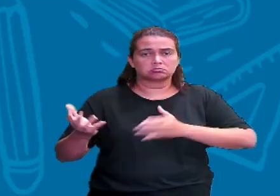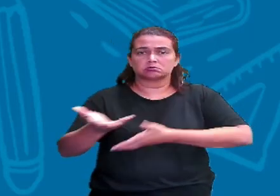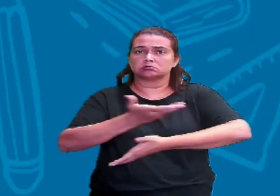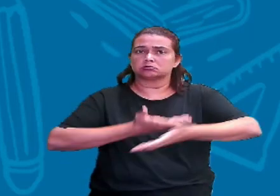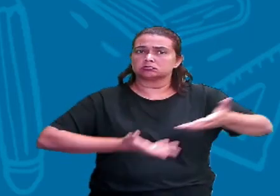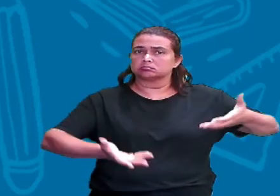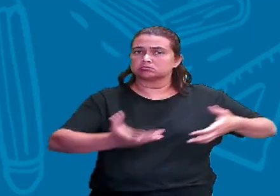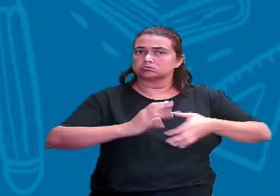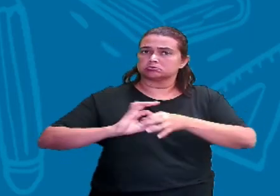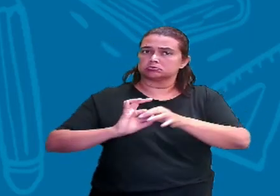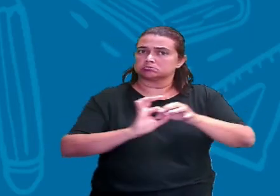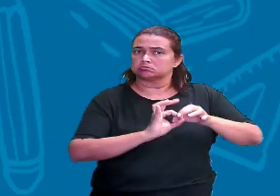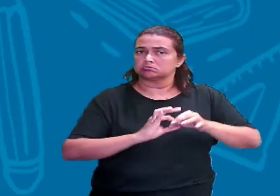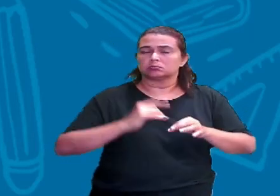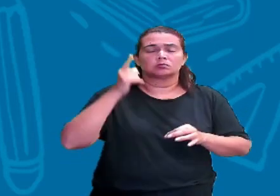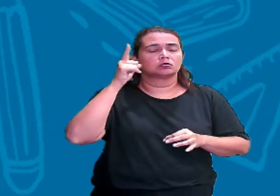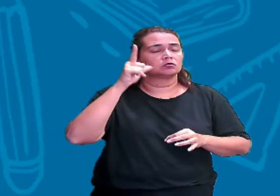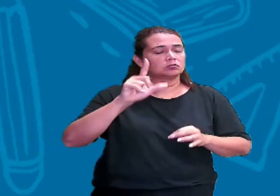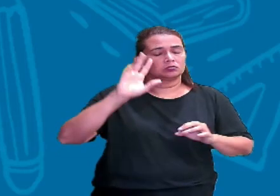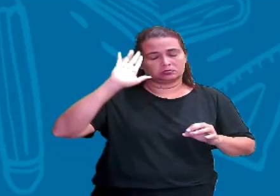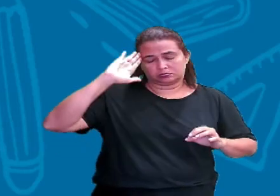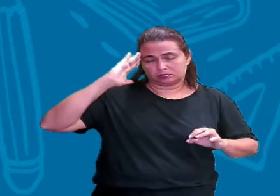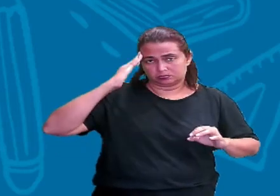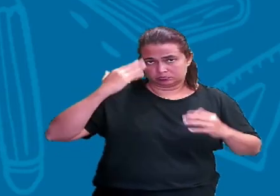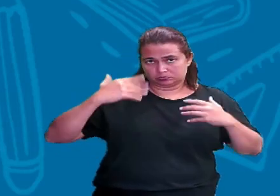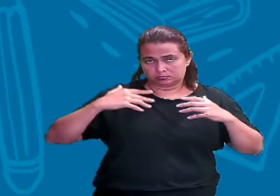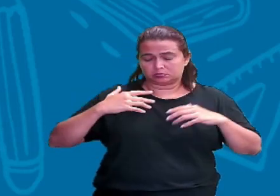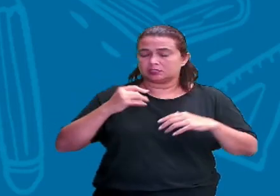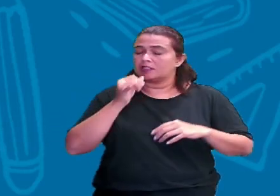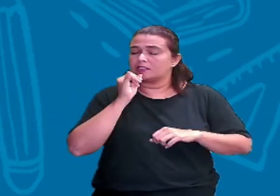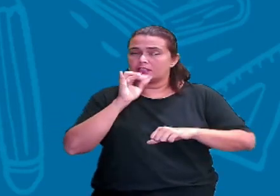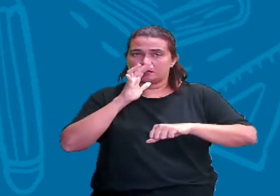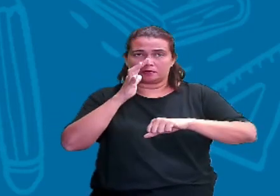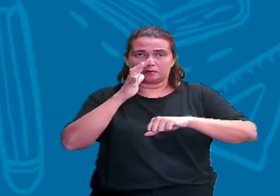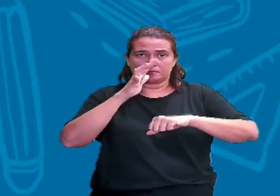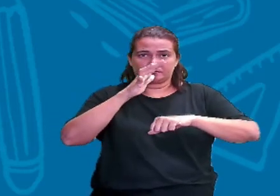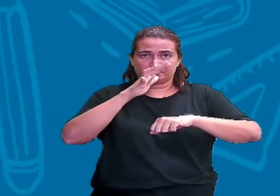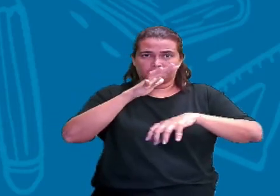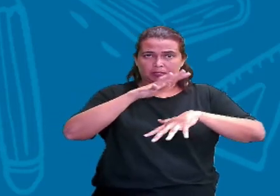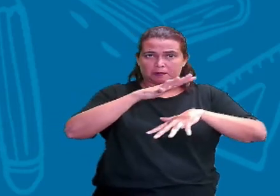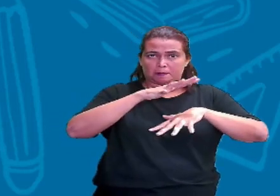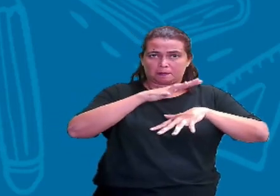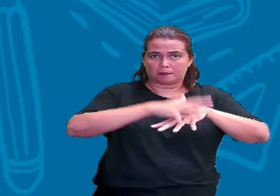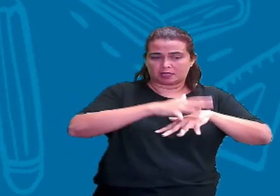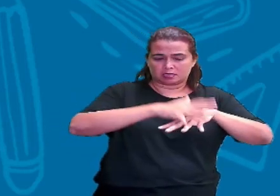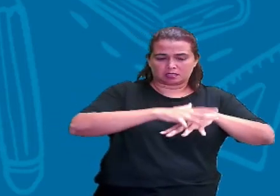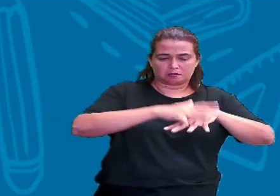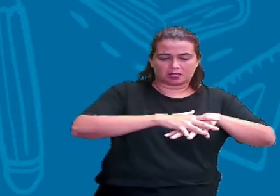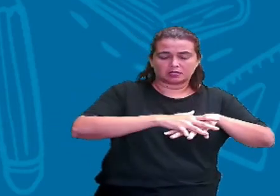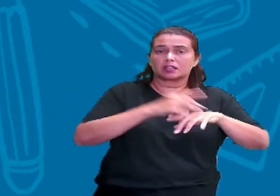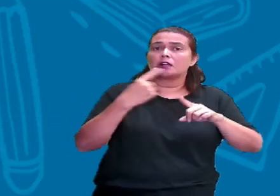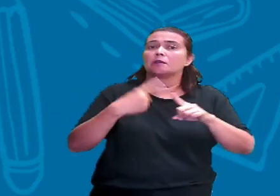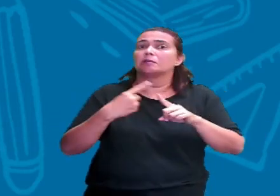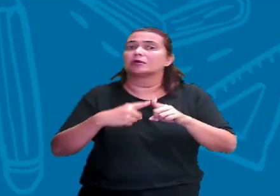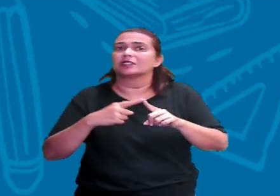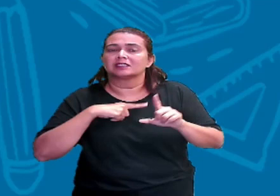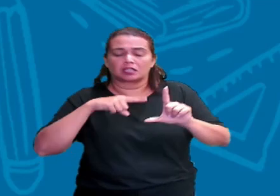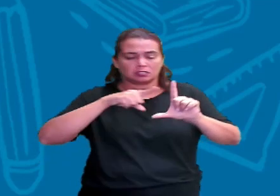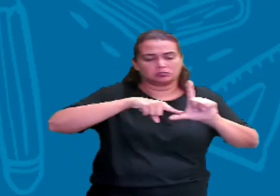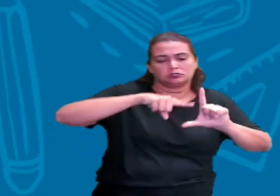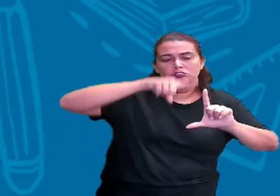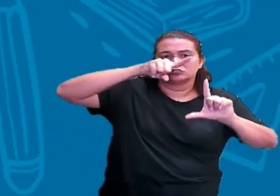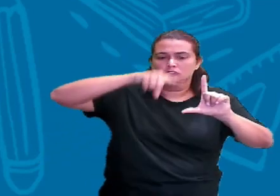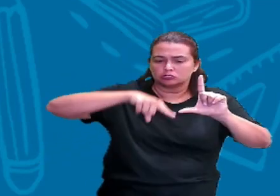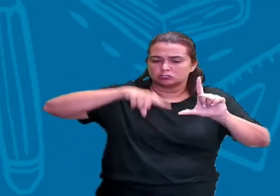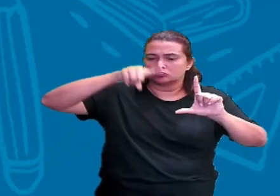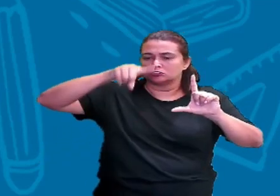e a natureza. Por exemplo, a matemática, quando a gente estuda escala dentro de geografia, a história,